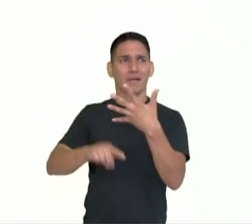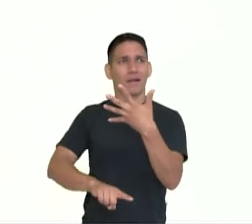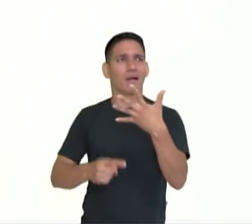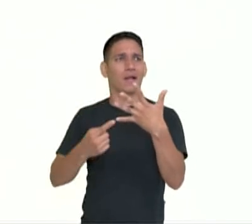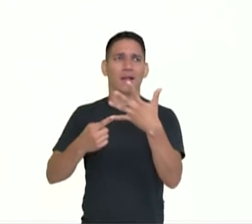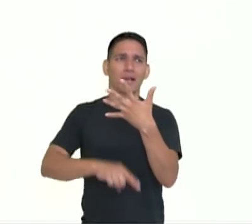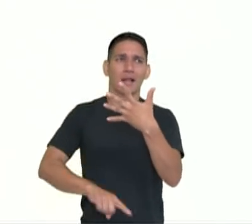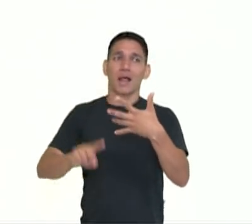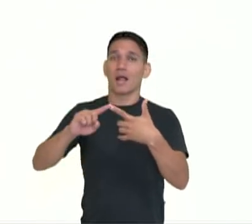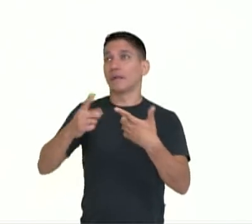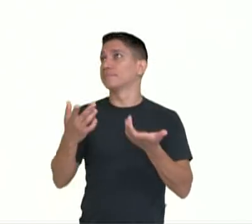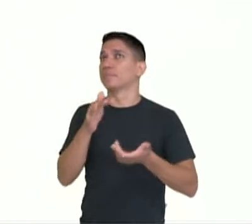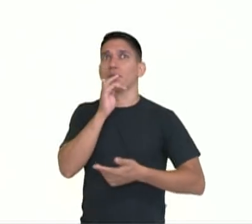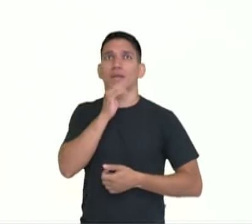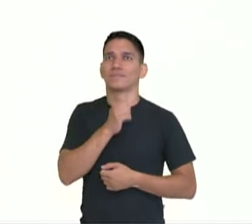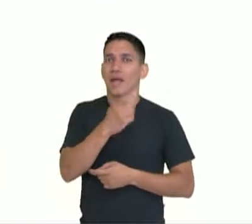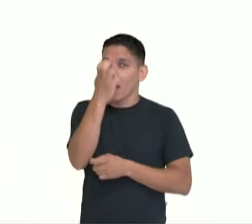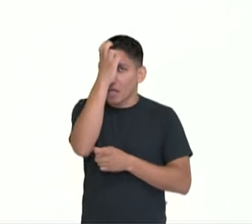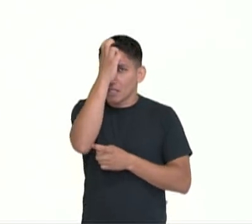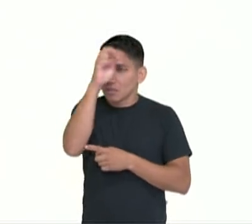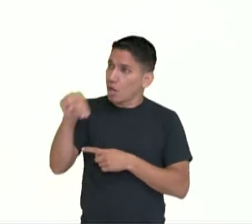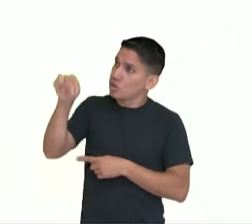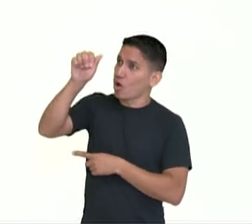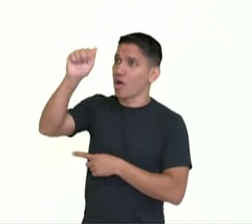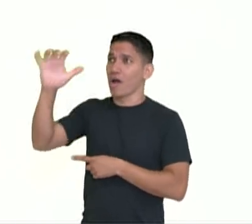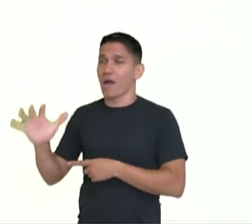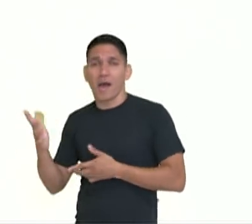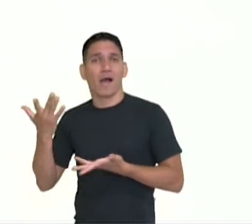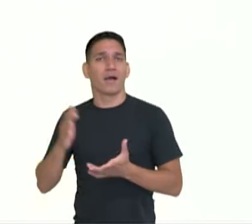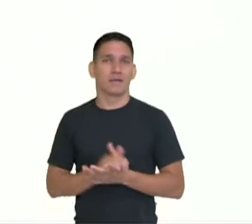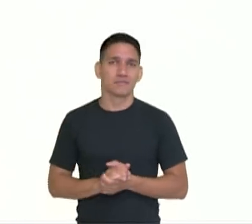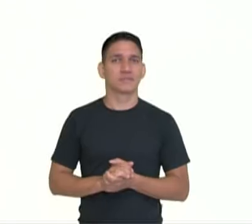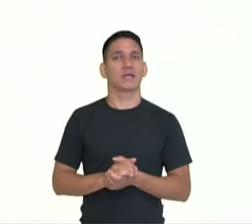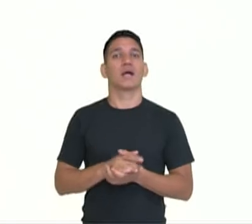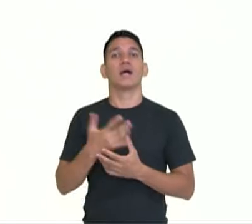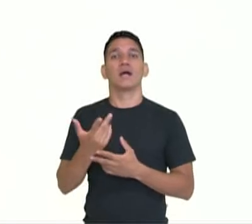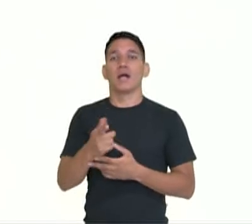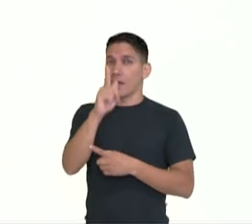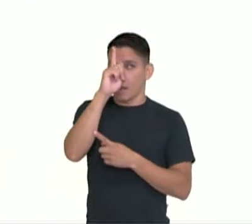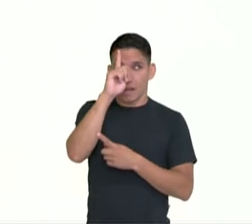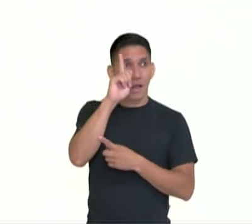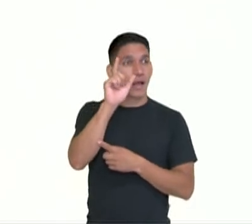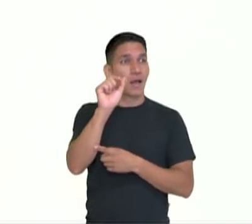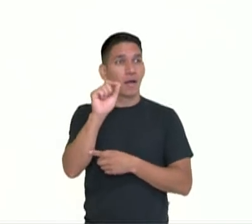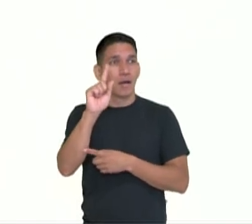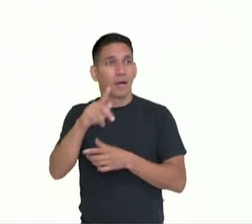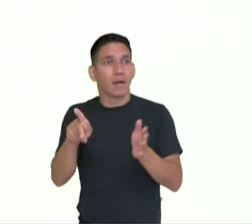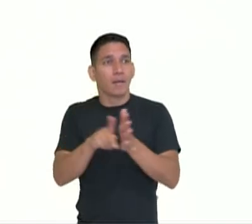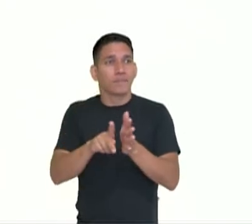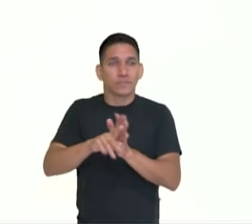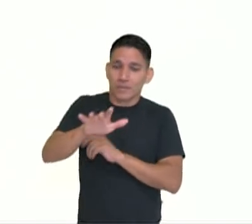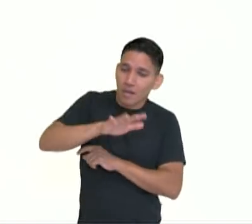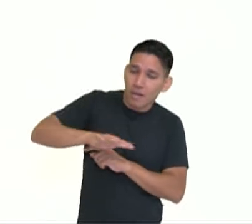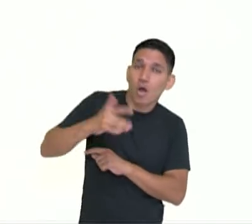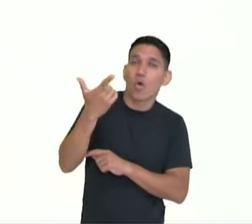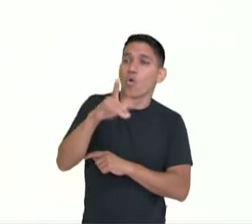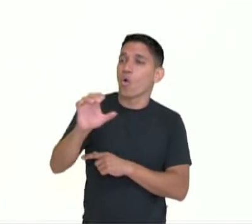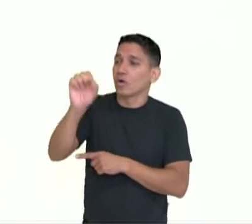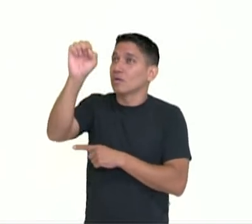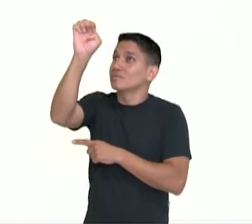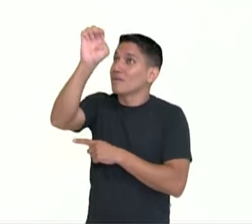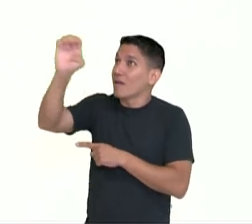não na Mesopotâmia. Os gregos, no território ali do sudeste da Europa. E os romanos na